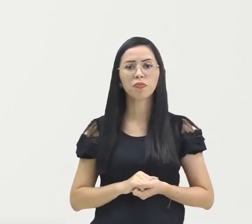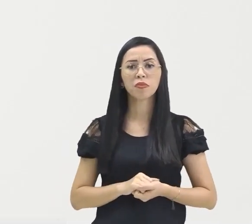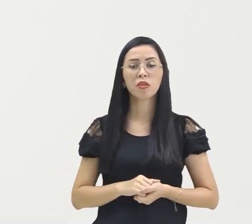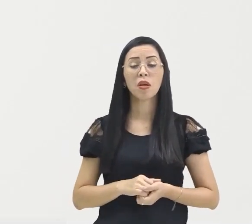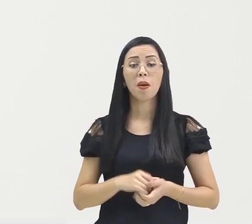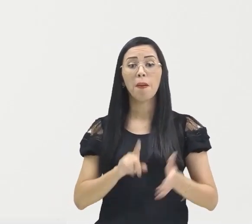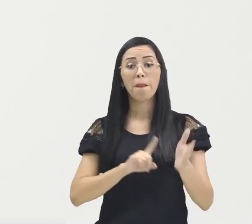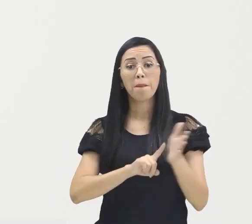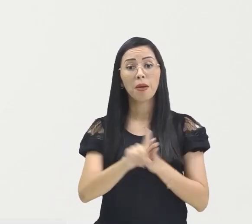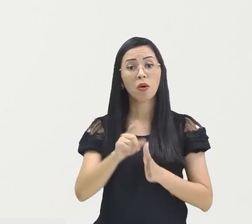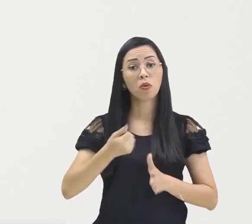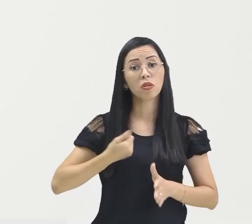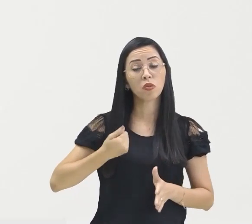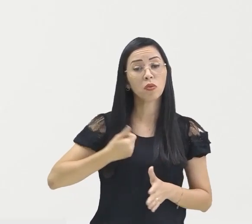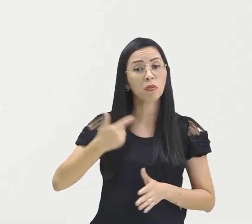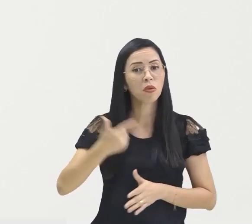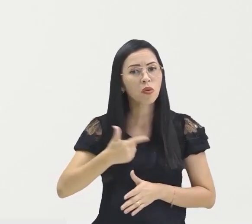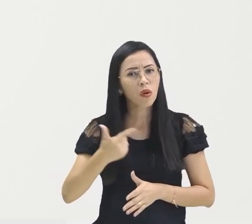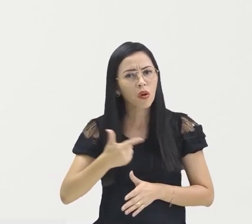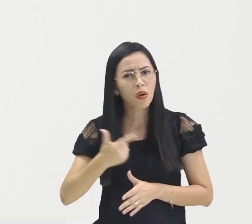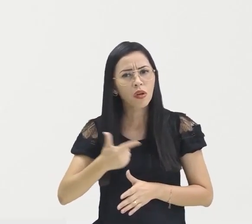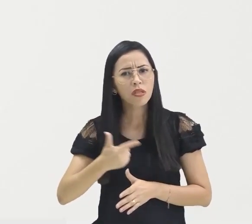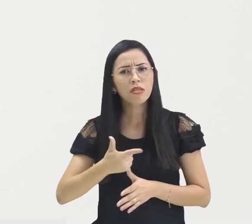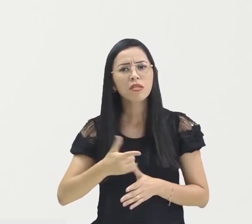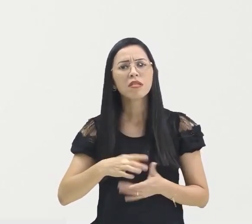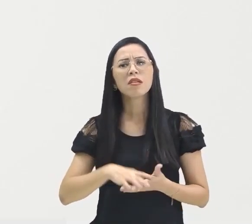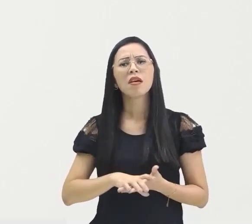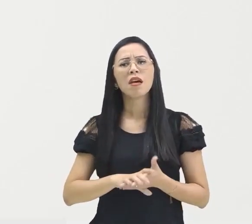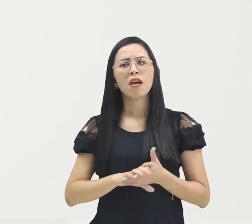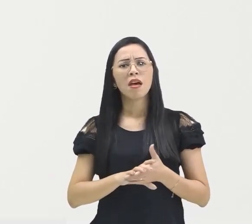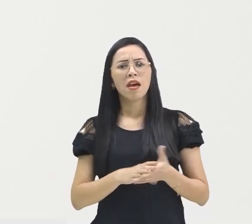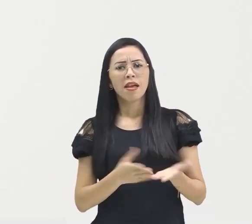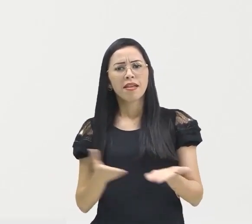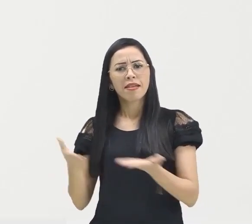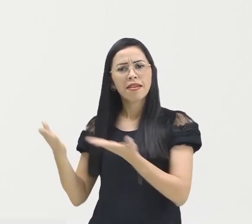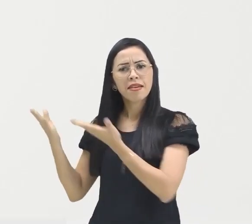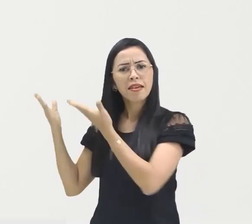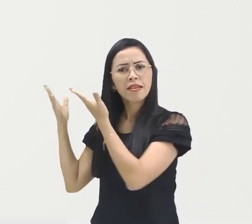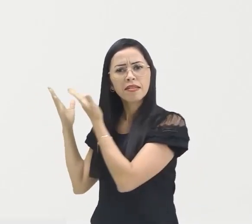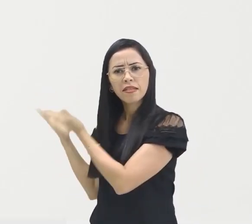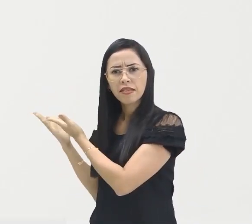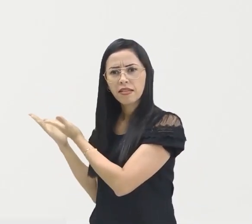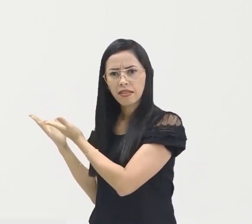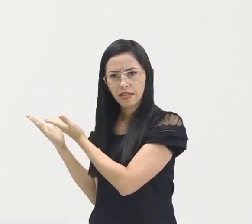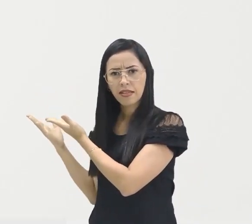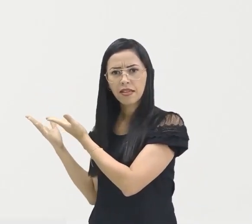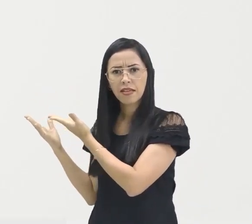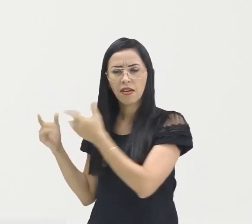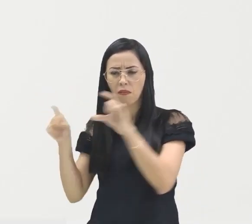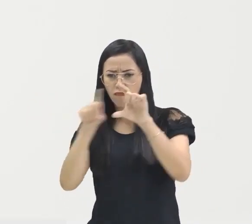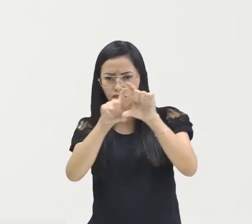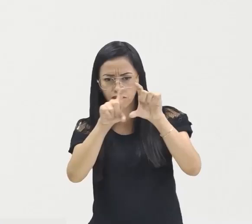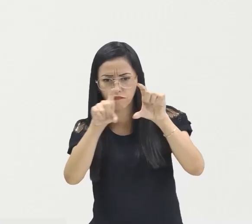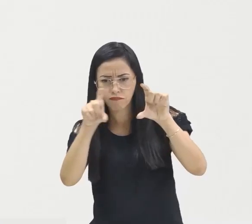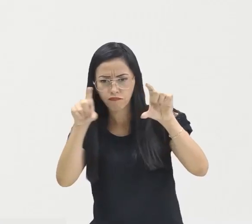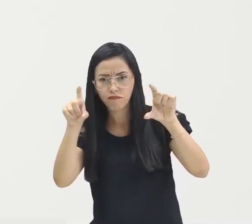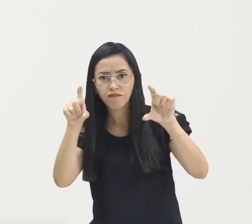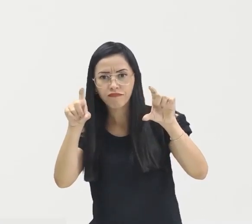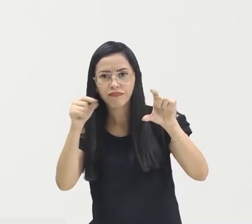Segunda, a ideia que aparece neste trecho do texto, eu peguei um recorte do texto para